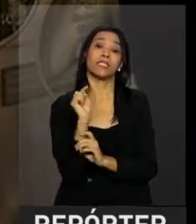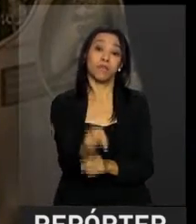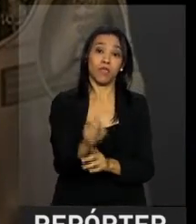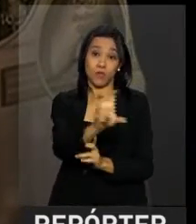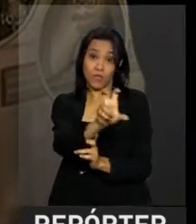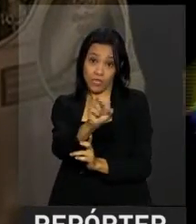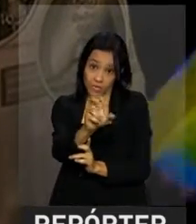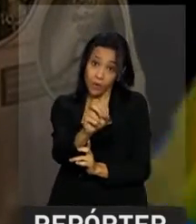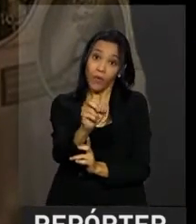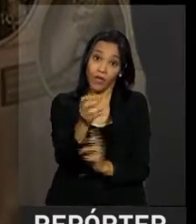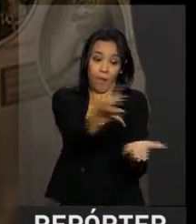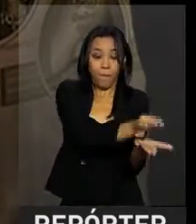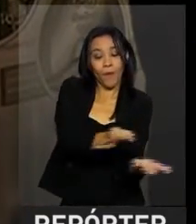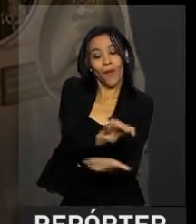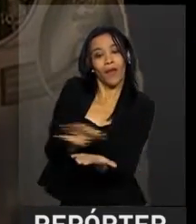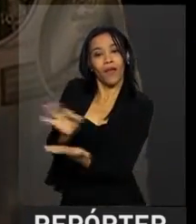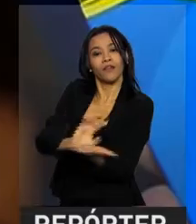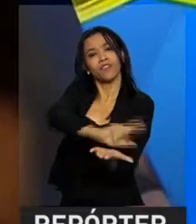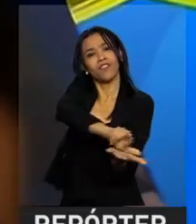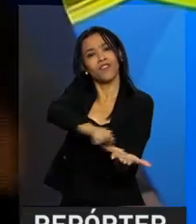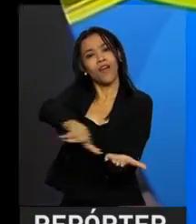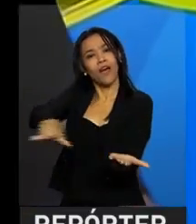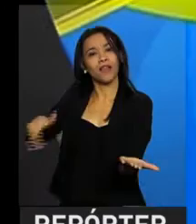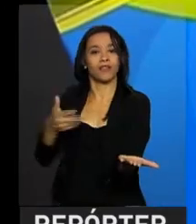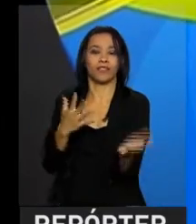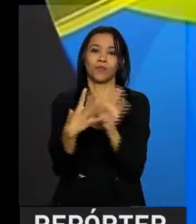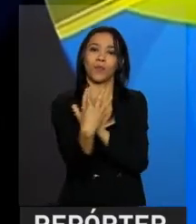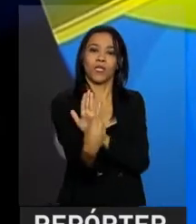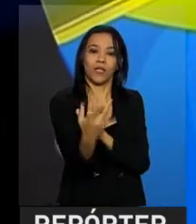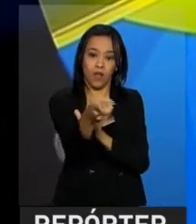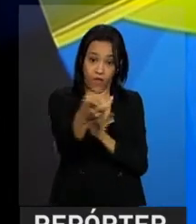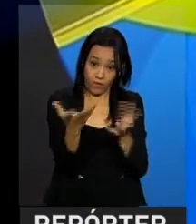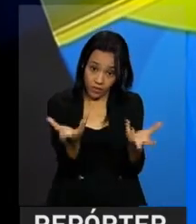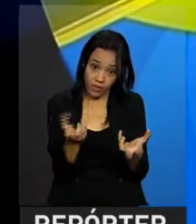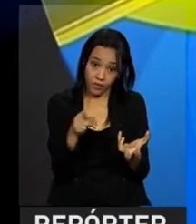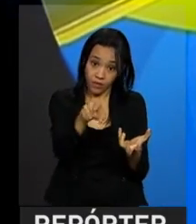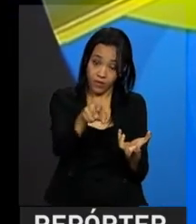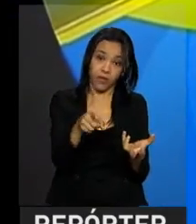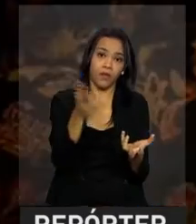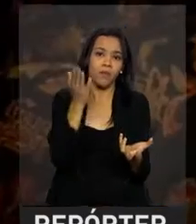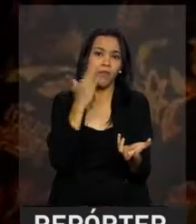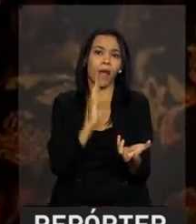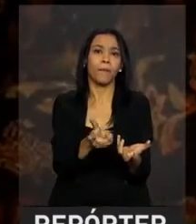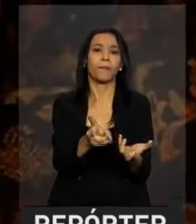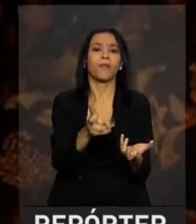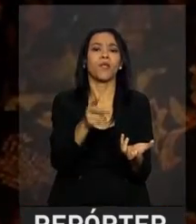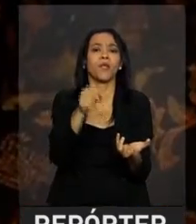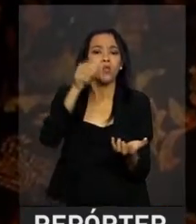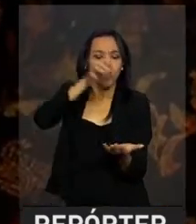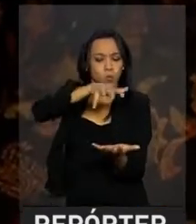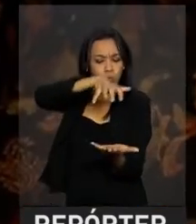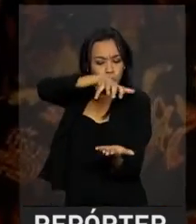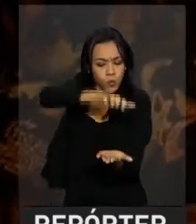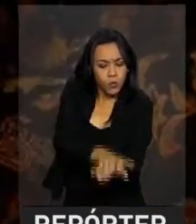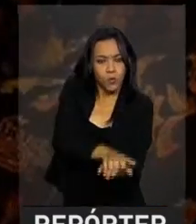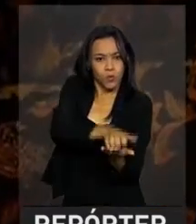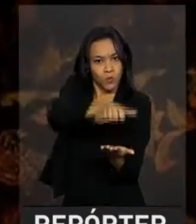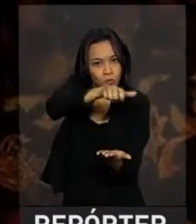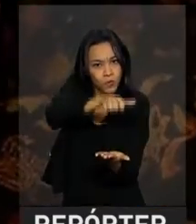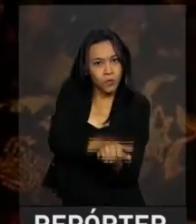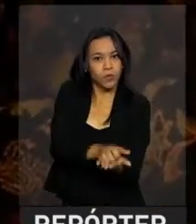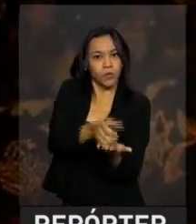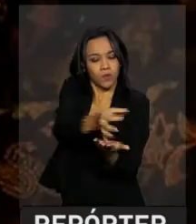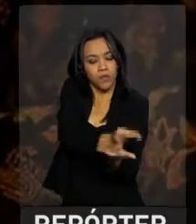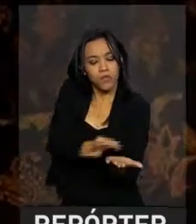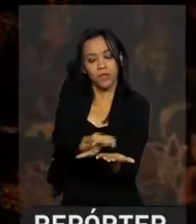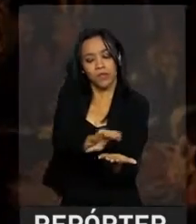unidades de todos os modelos para manter o valor de raridade das peças os cunhos moldes utilizados para